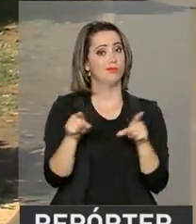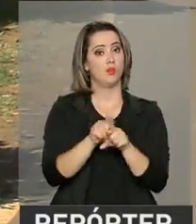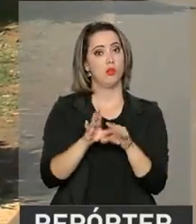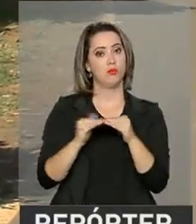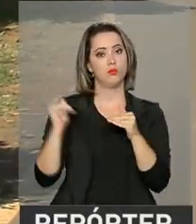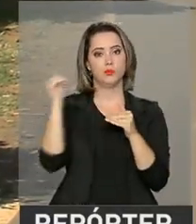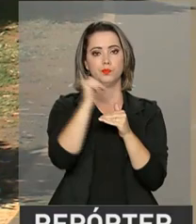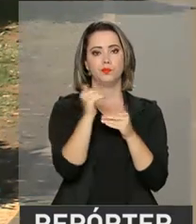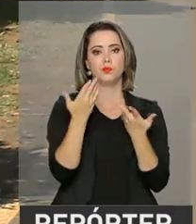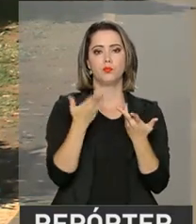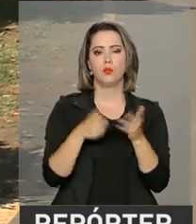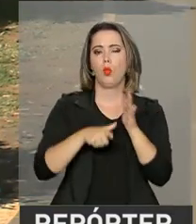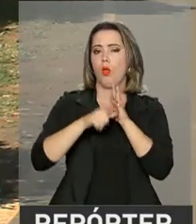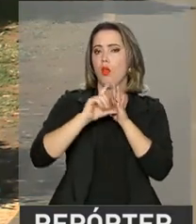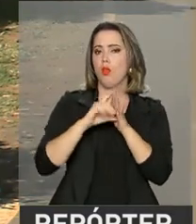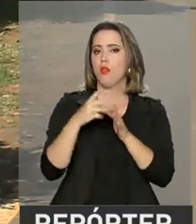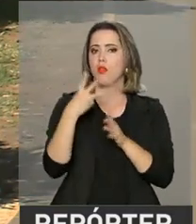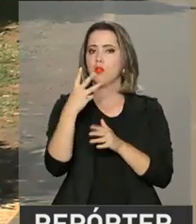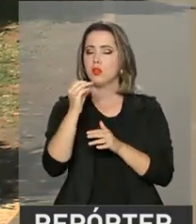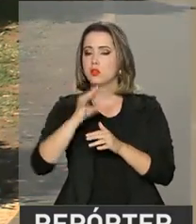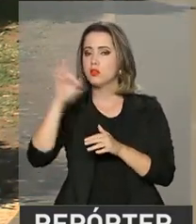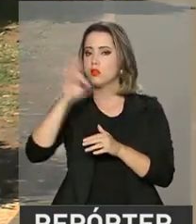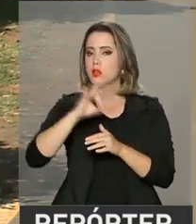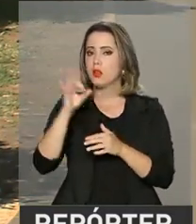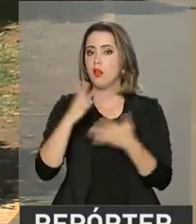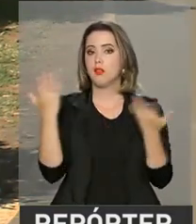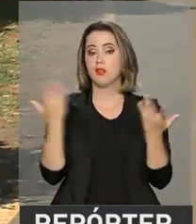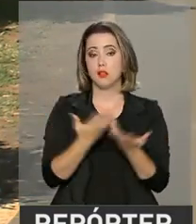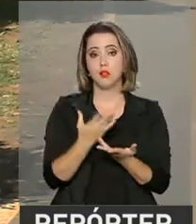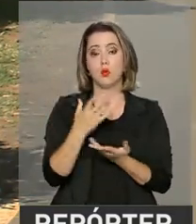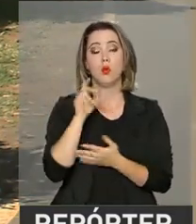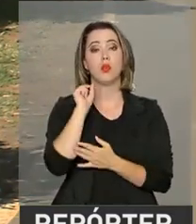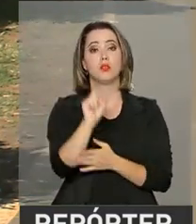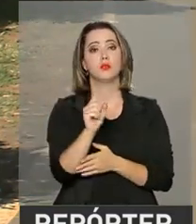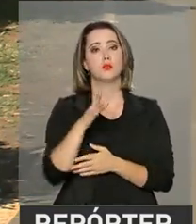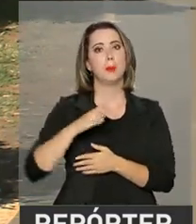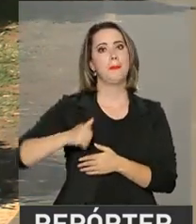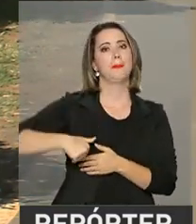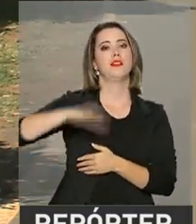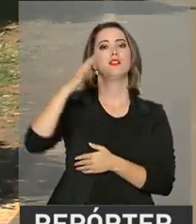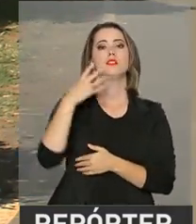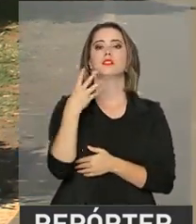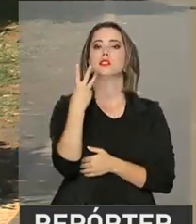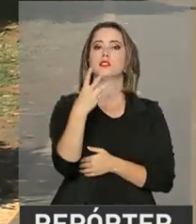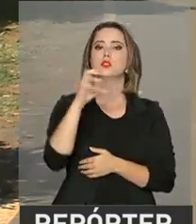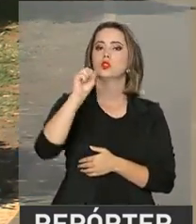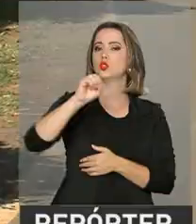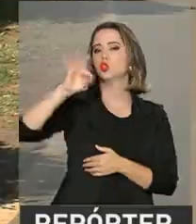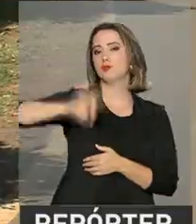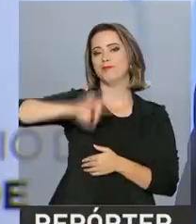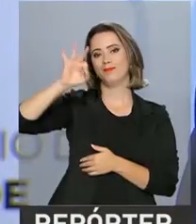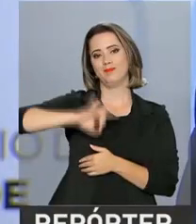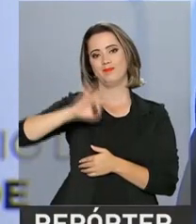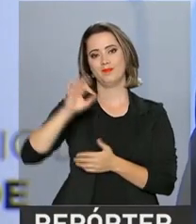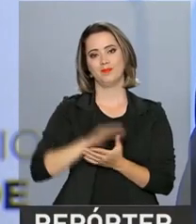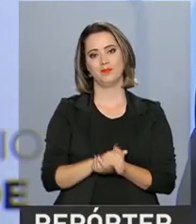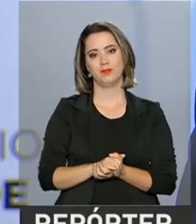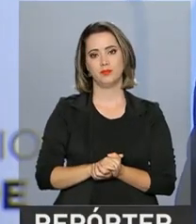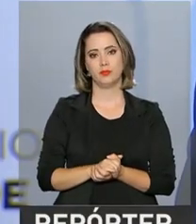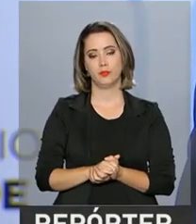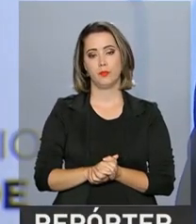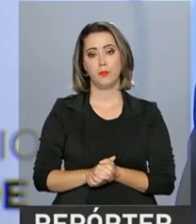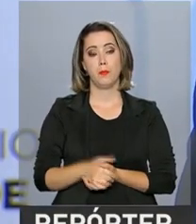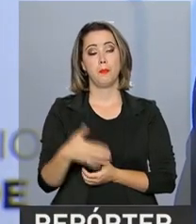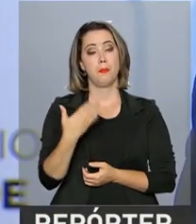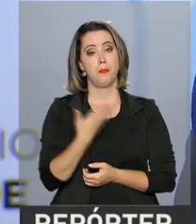2009, o indicador era pouco mais de 30%. Em 2016, subiu para 38%. Para o Ministério